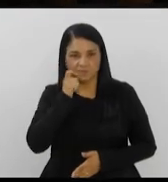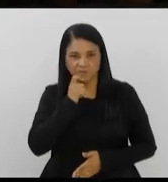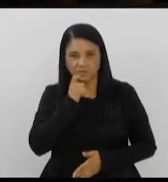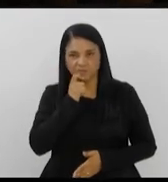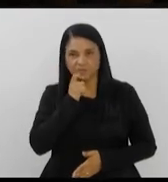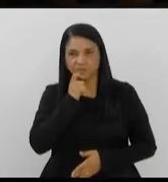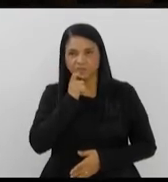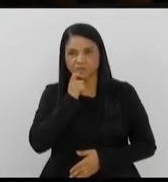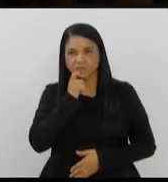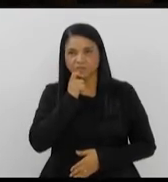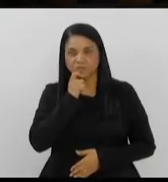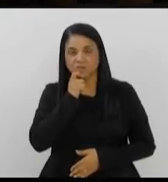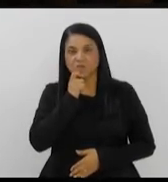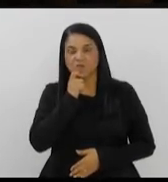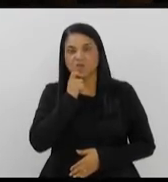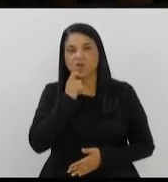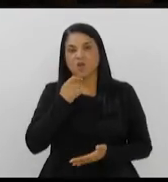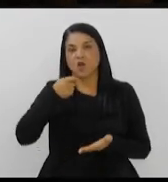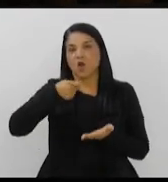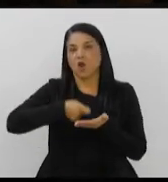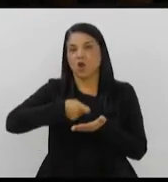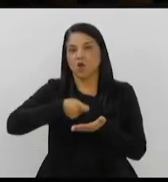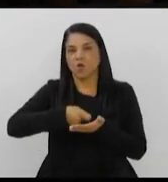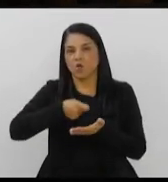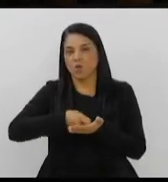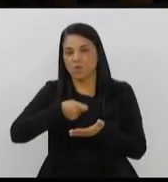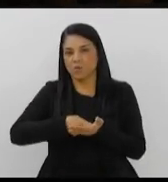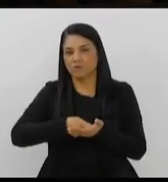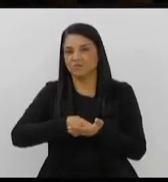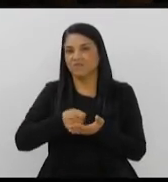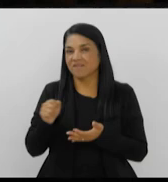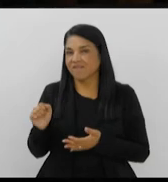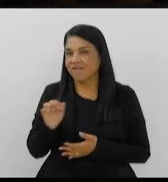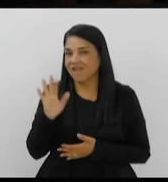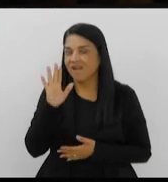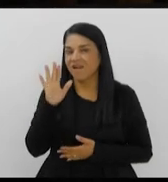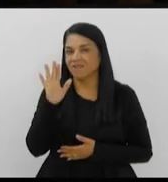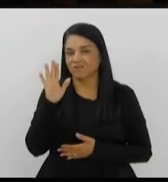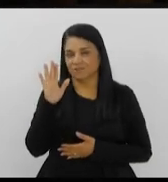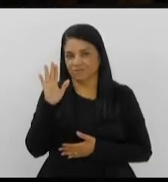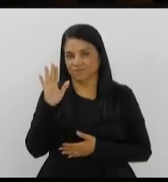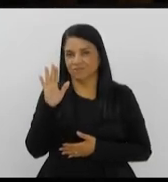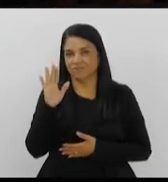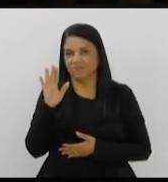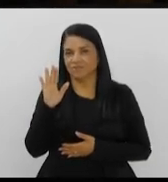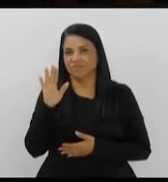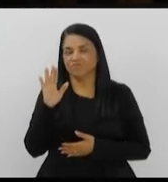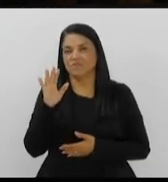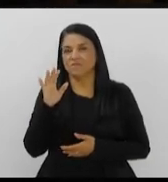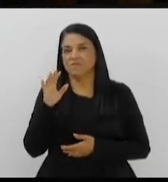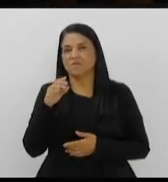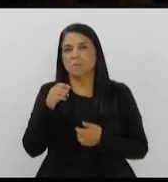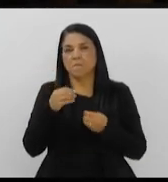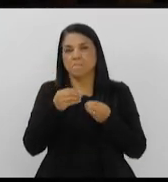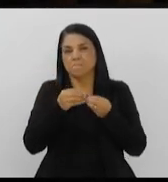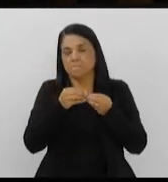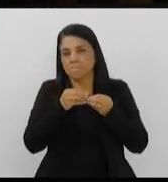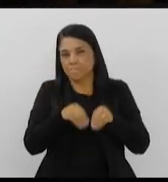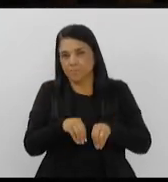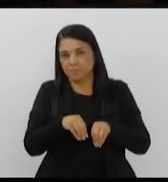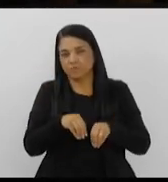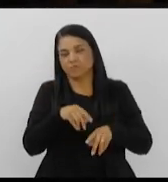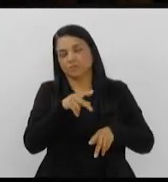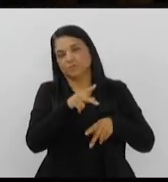cobrando um preço caro nos cofres públicos e, principalmente, atingindo negativamente